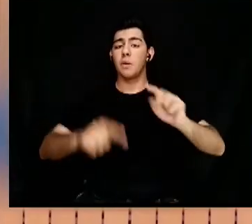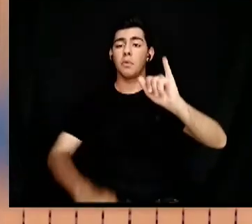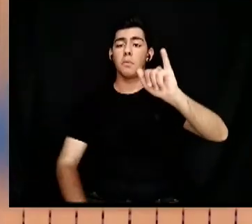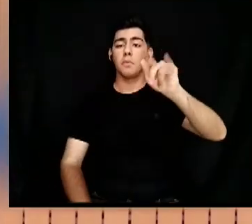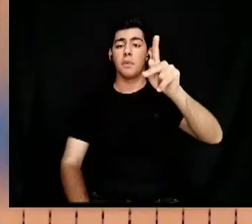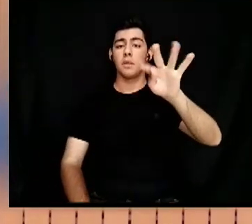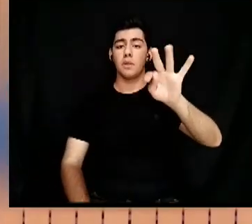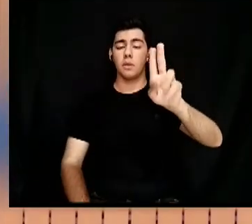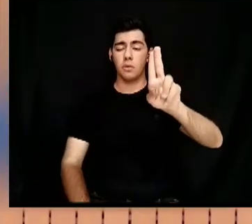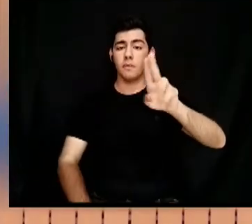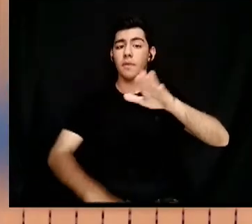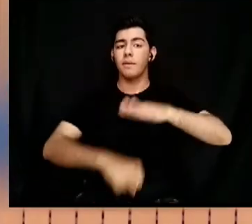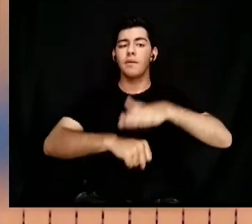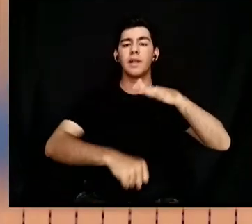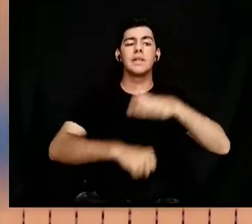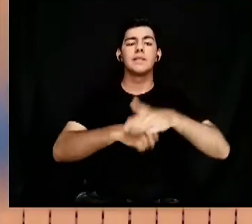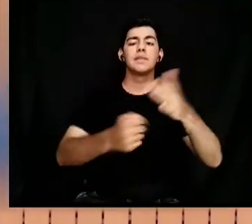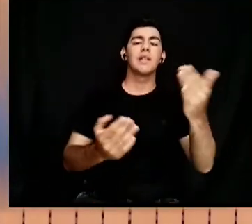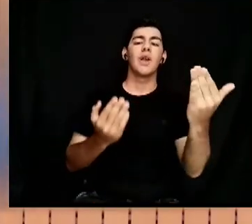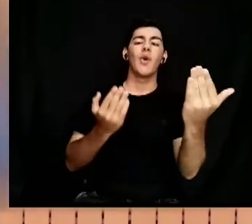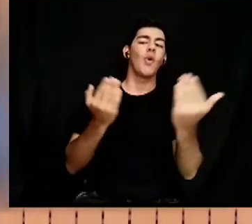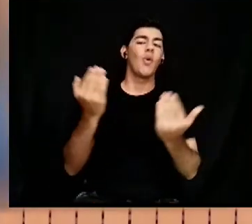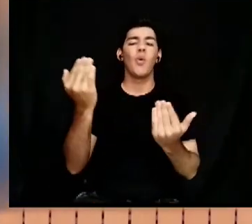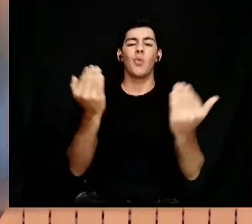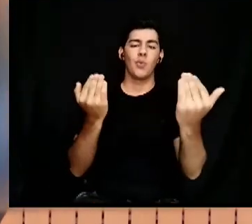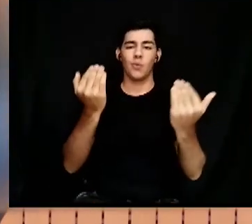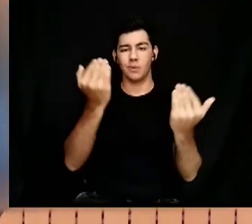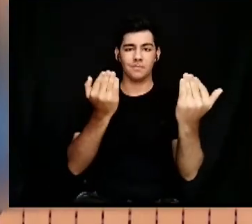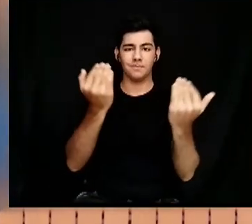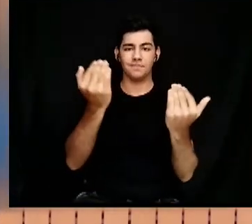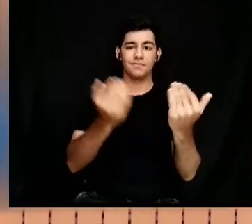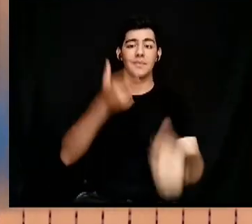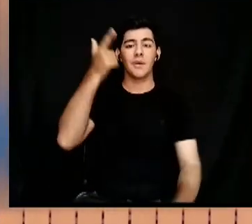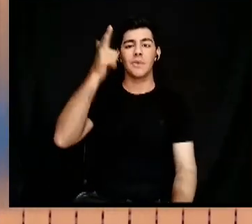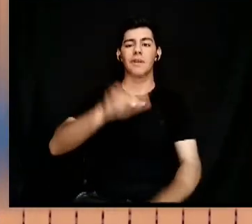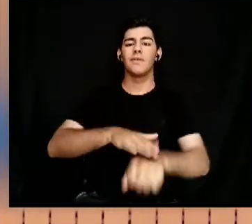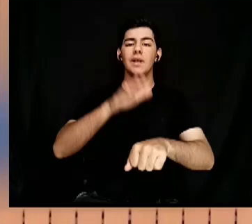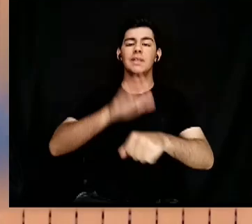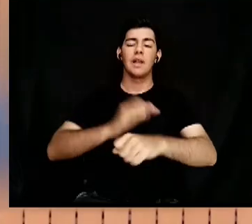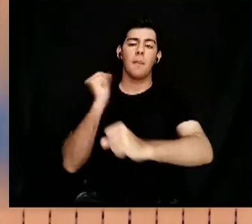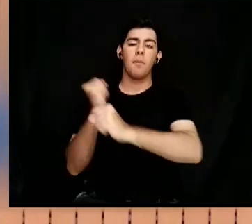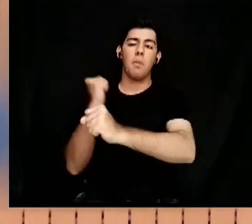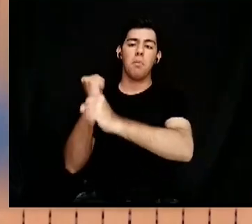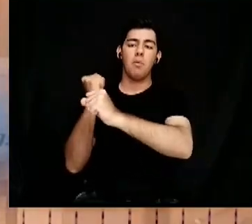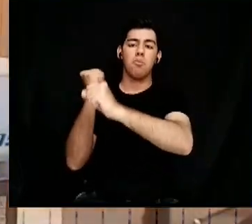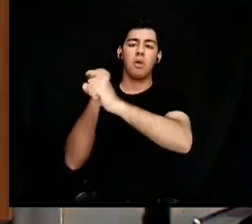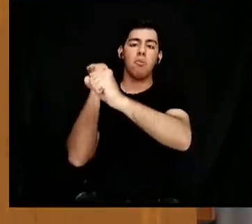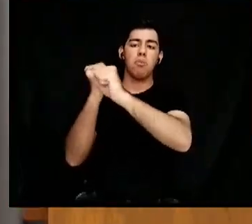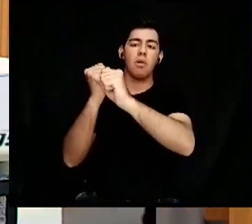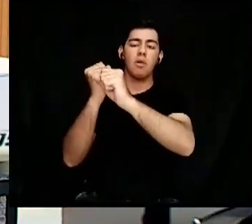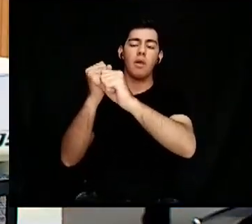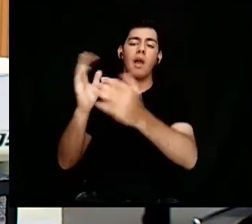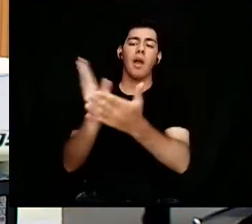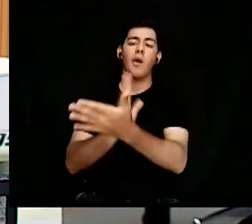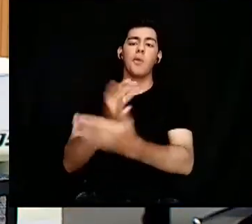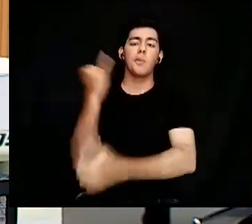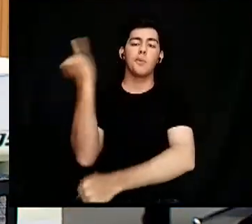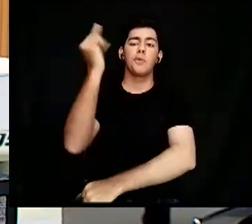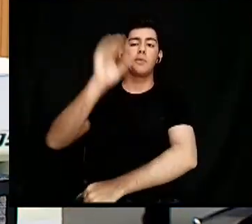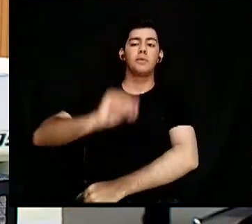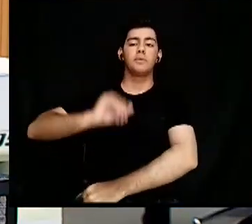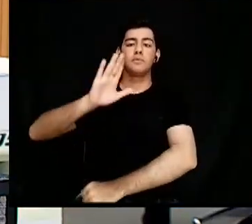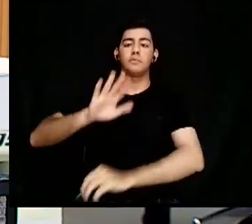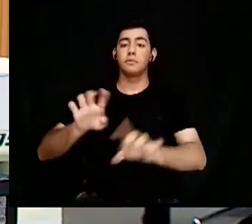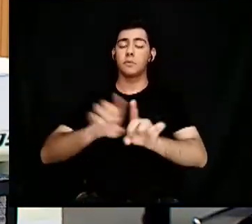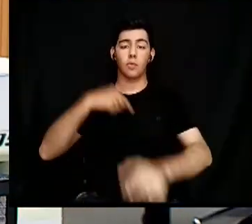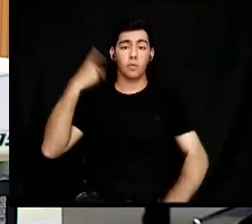investimentos necessários para a implantação do empreendimento e equilíbrio da cidade. Os vereadores